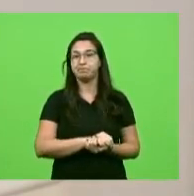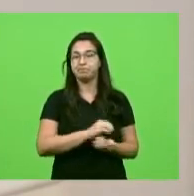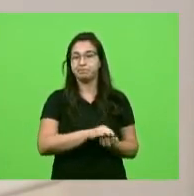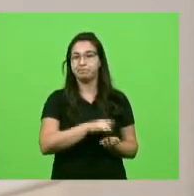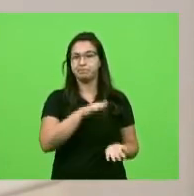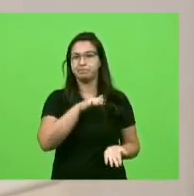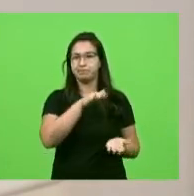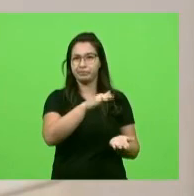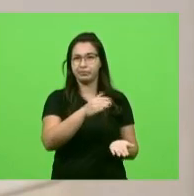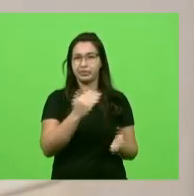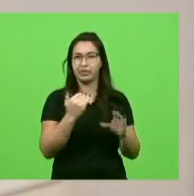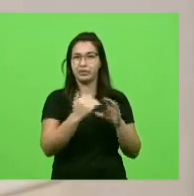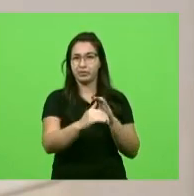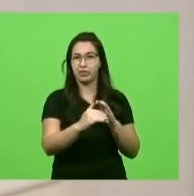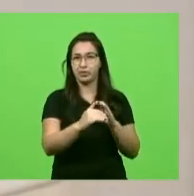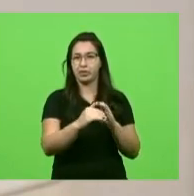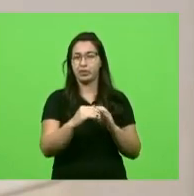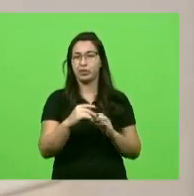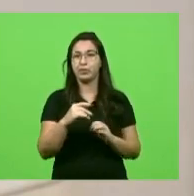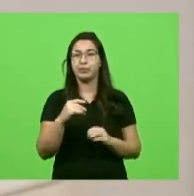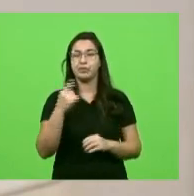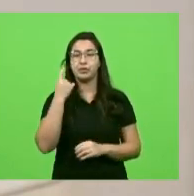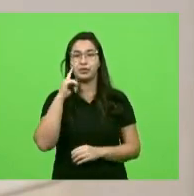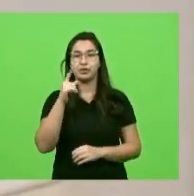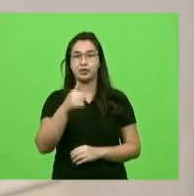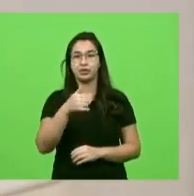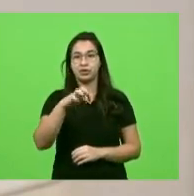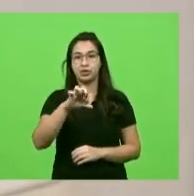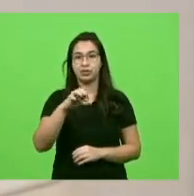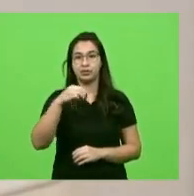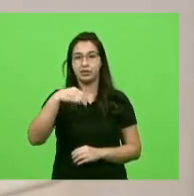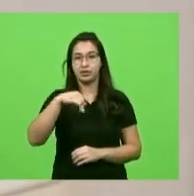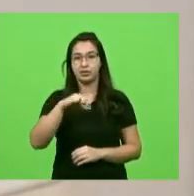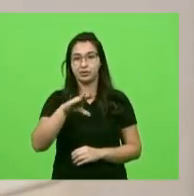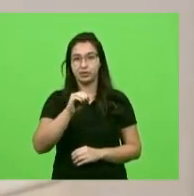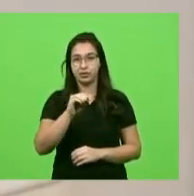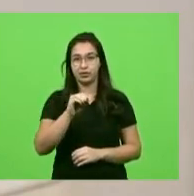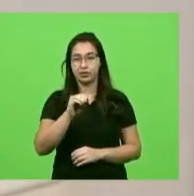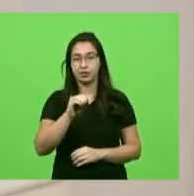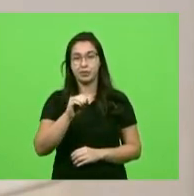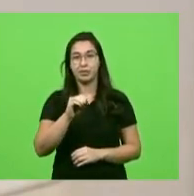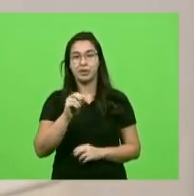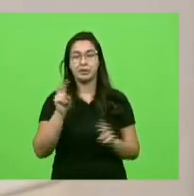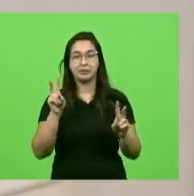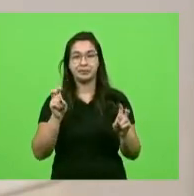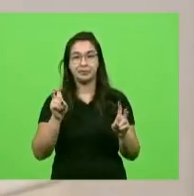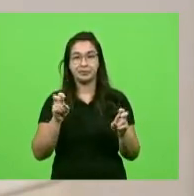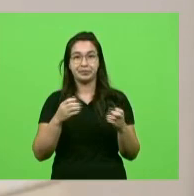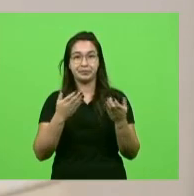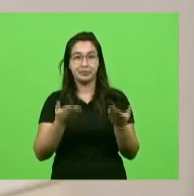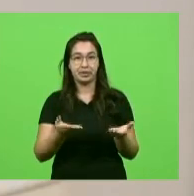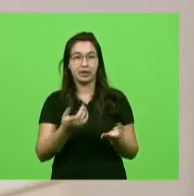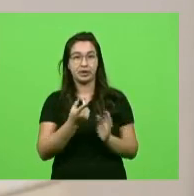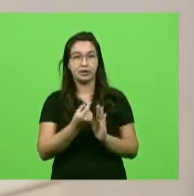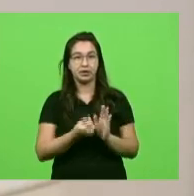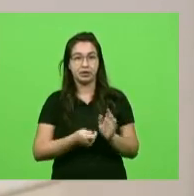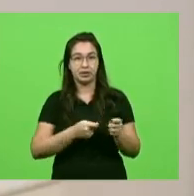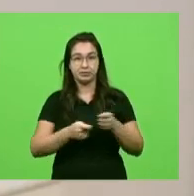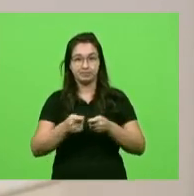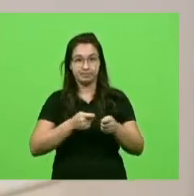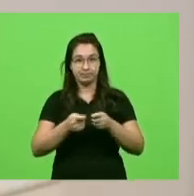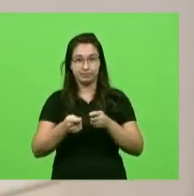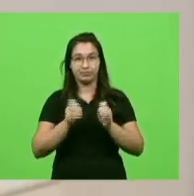sobrevindo informação em 19 de maio de 2020 de que, abre aspas, a rescisão administrativa do contrato já